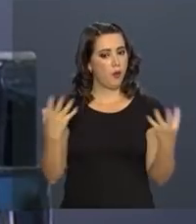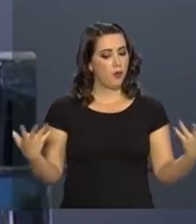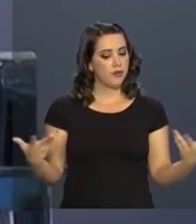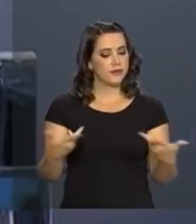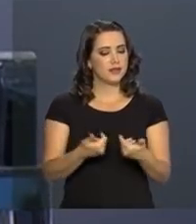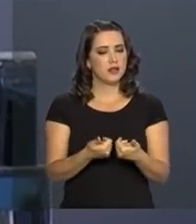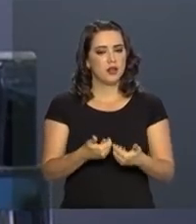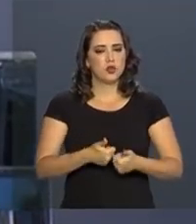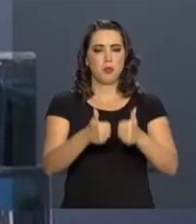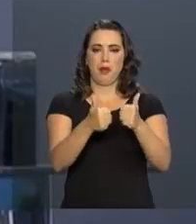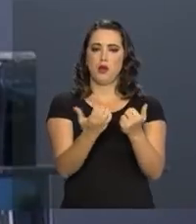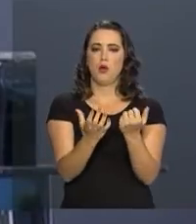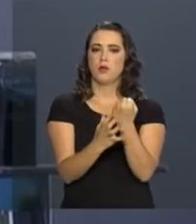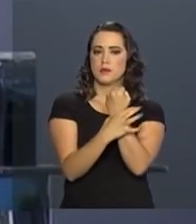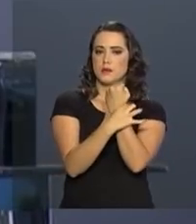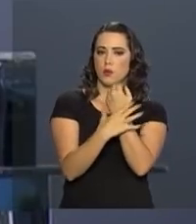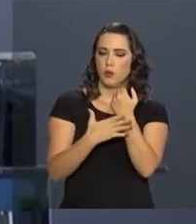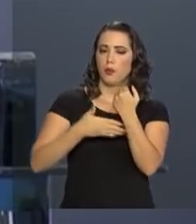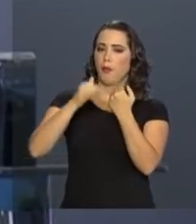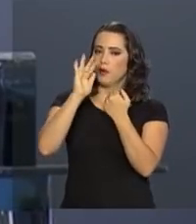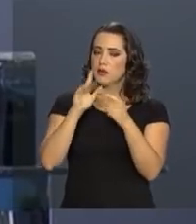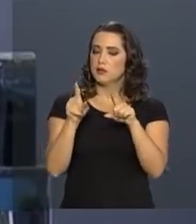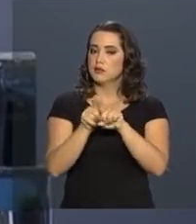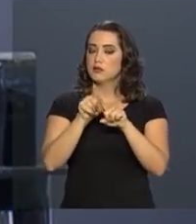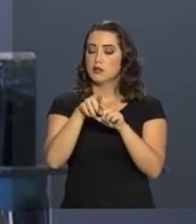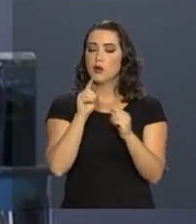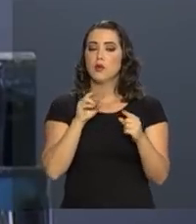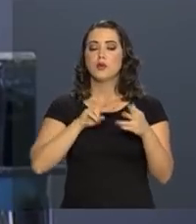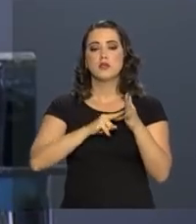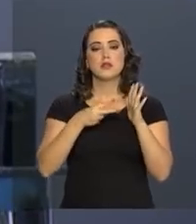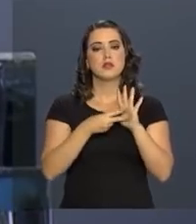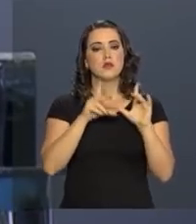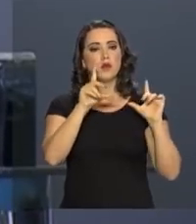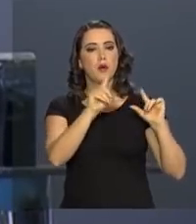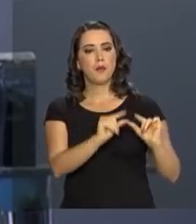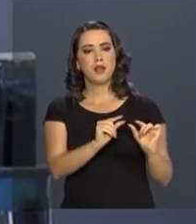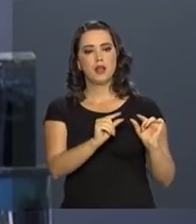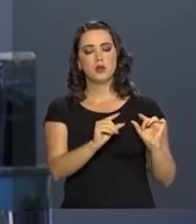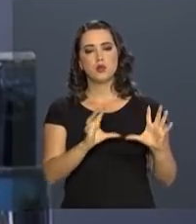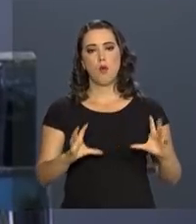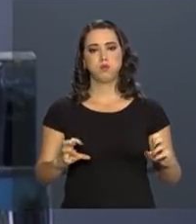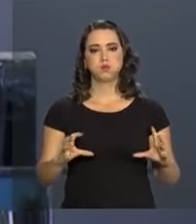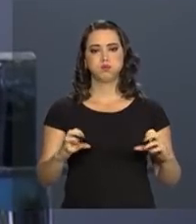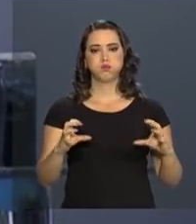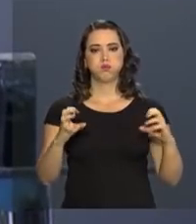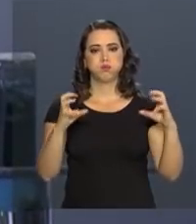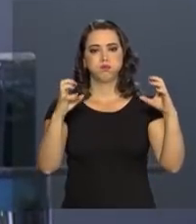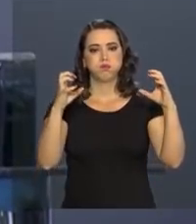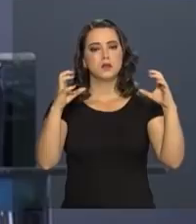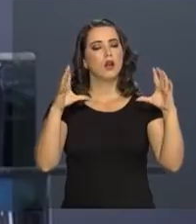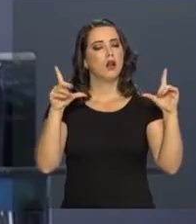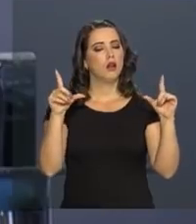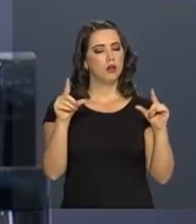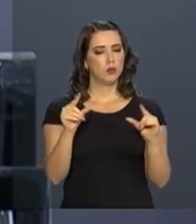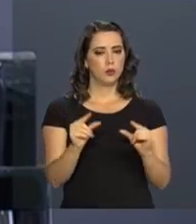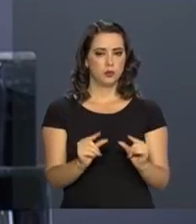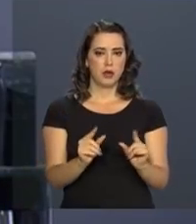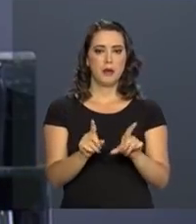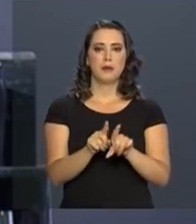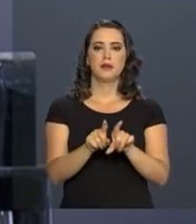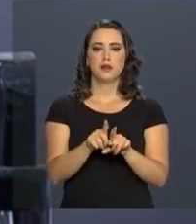Isso significa dizer, em última instância, que haverá menos emissão de gases poluentes,